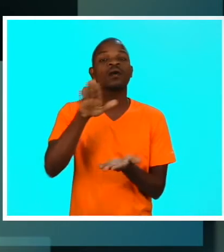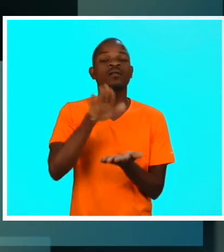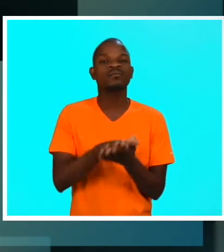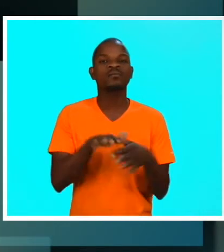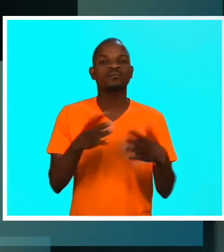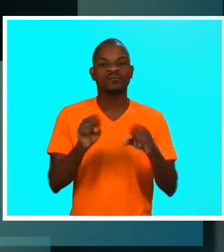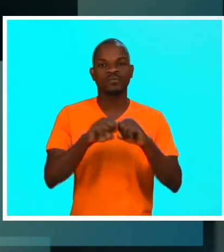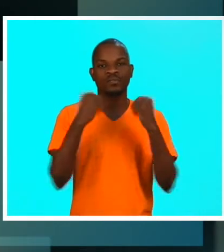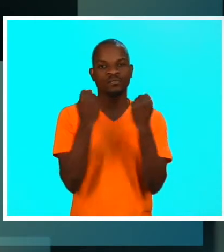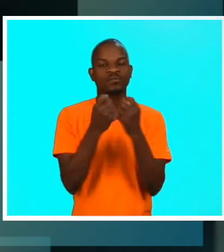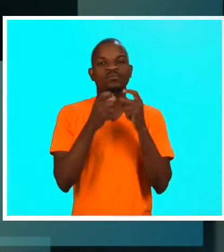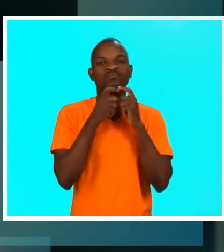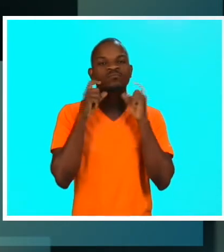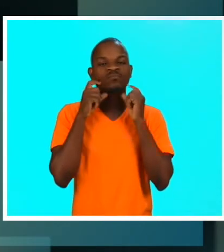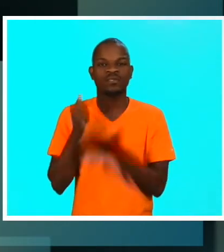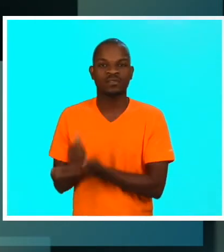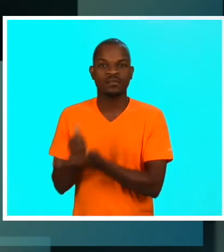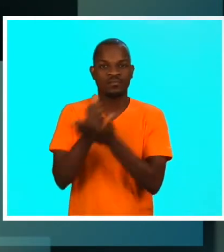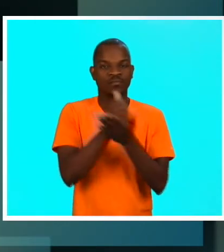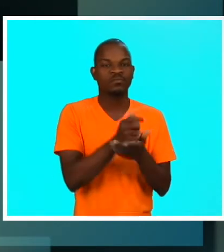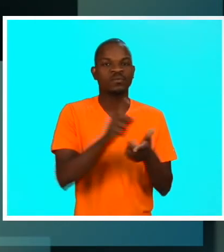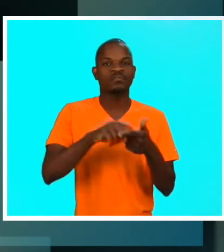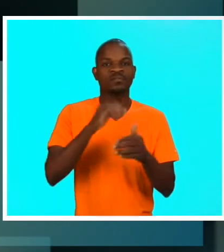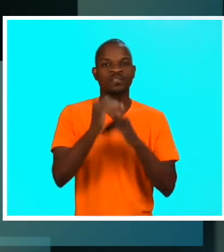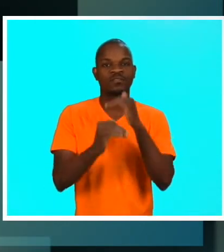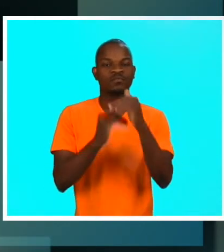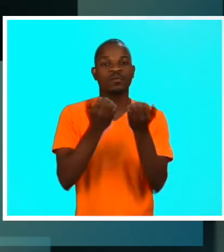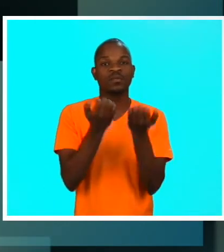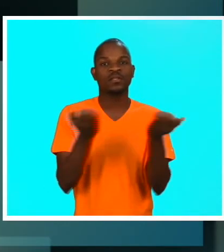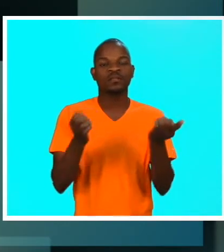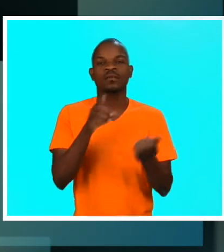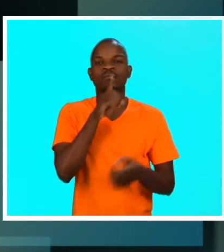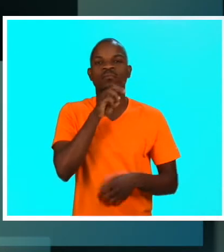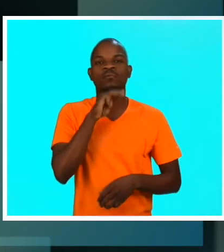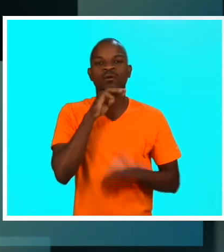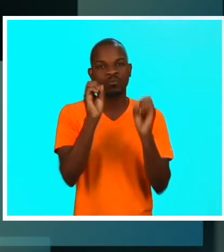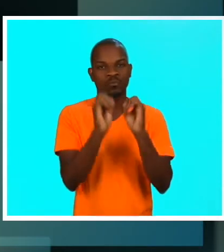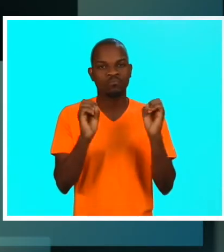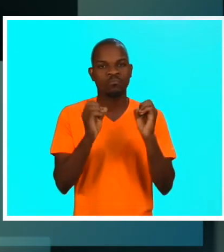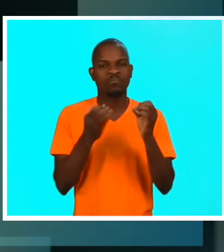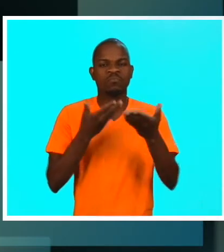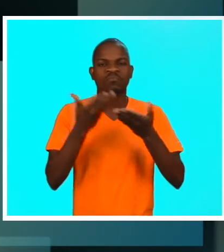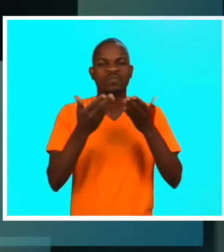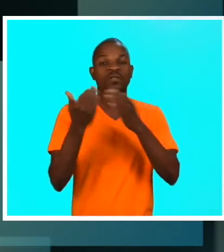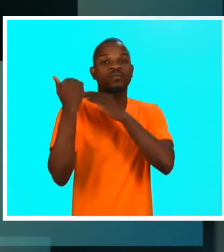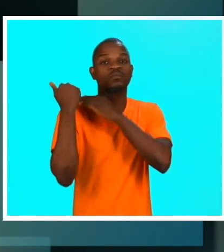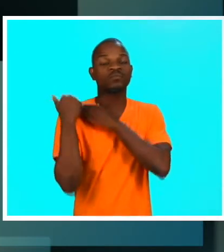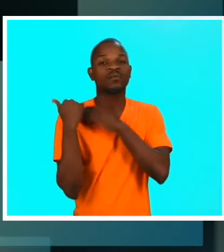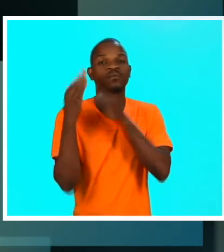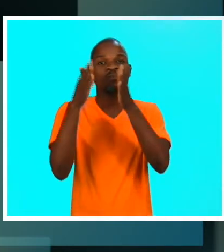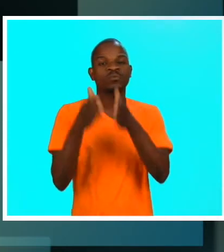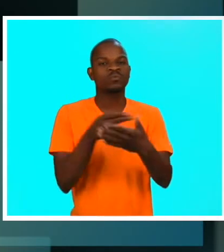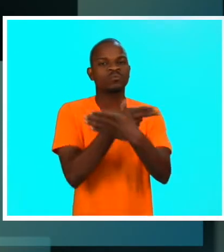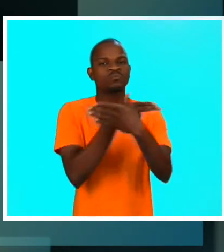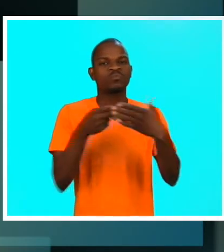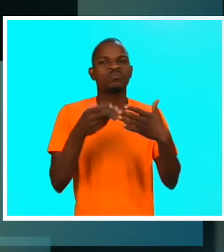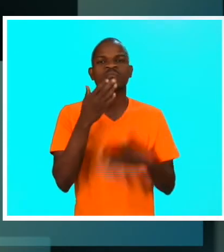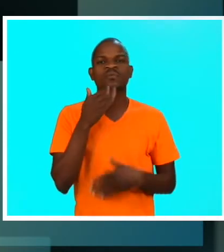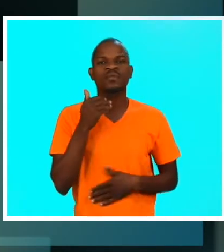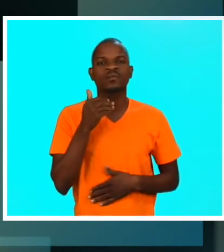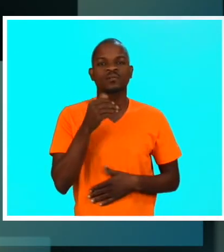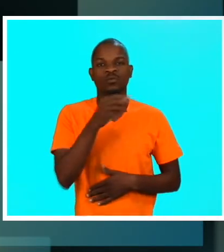na Associação Moçambicana de Apoio e Desenvolvimento das Crianças Órfãs. Vamos conversar com o responsável